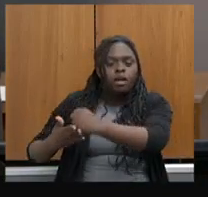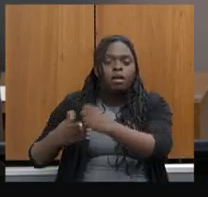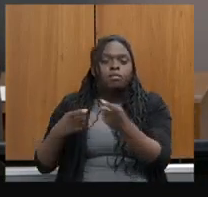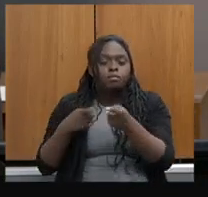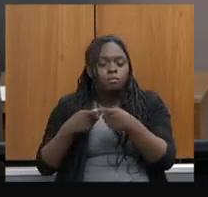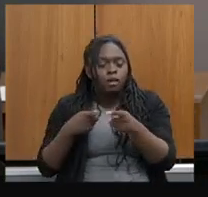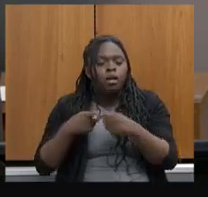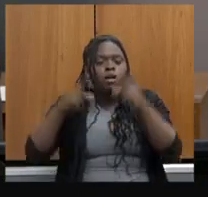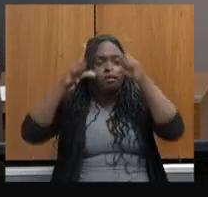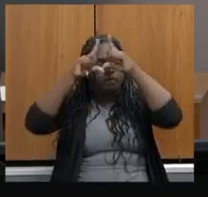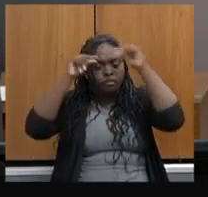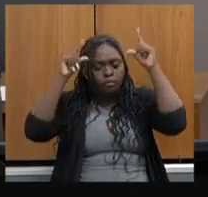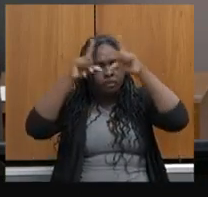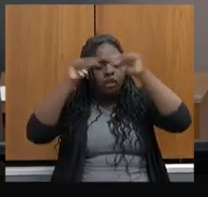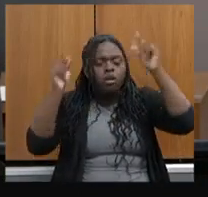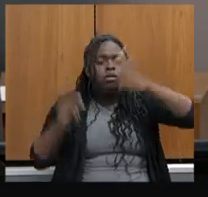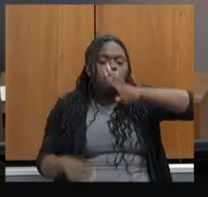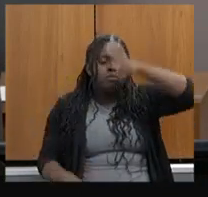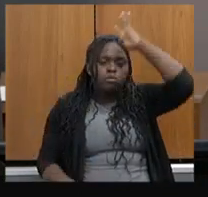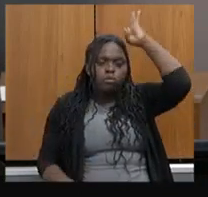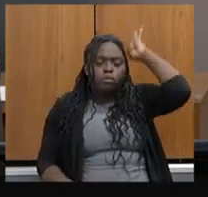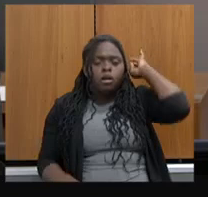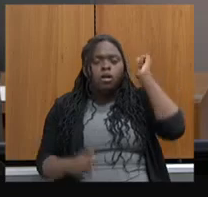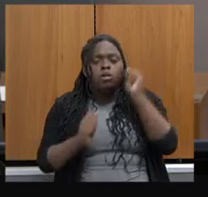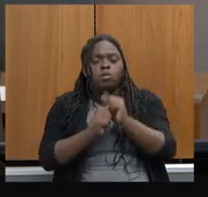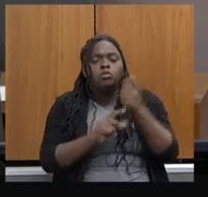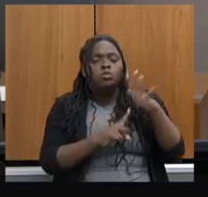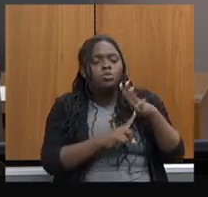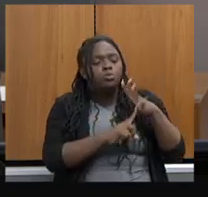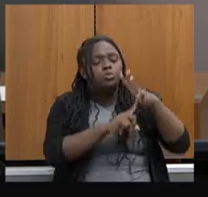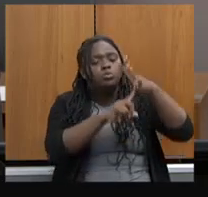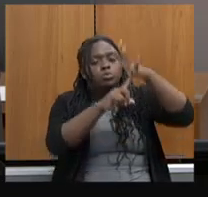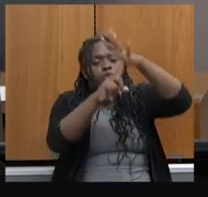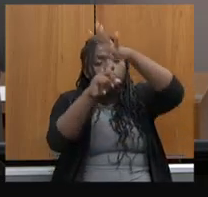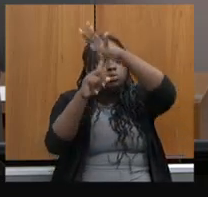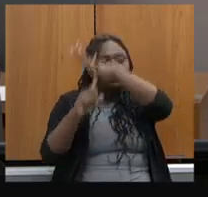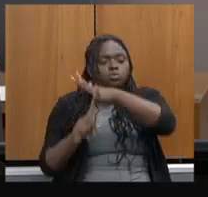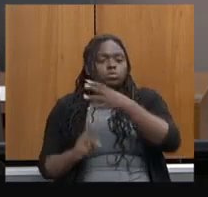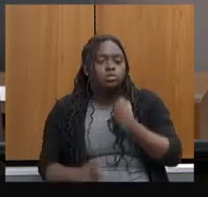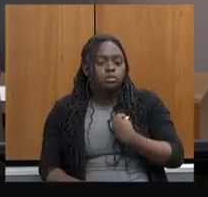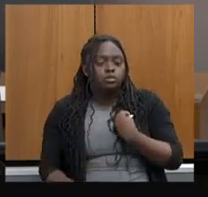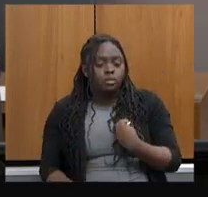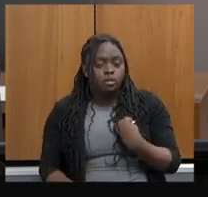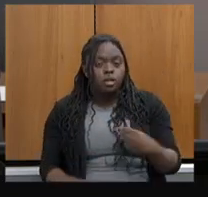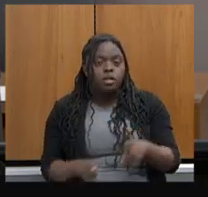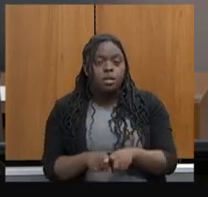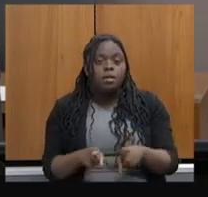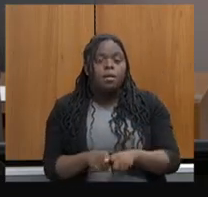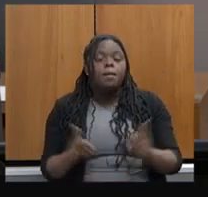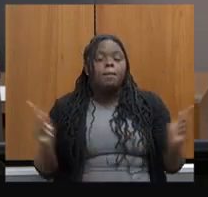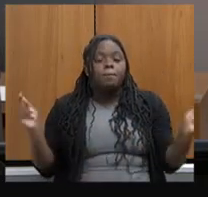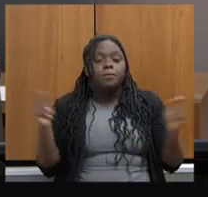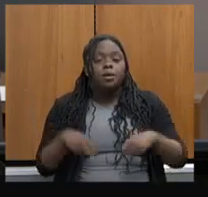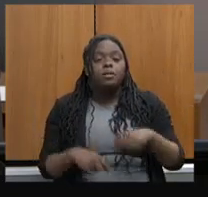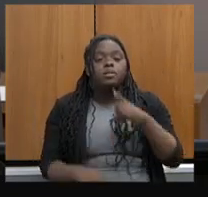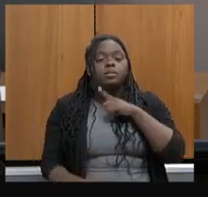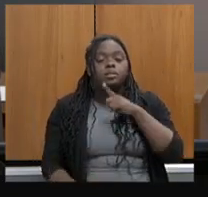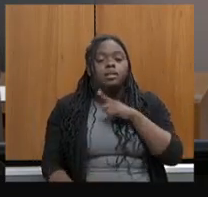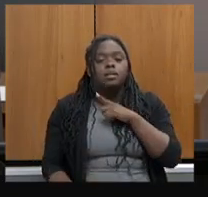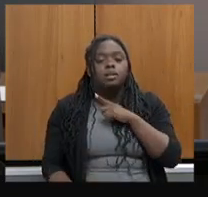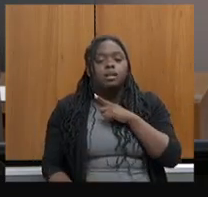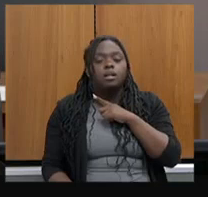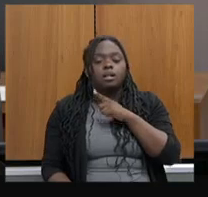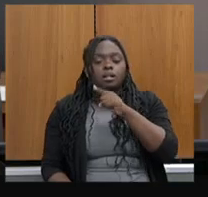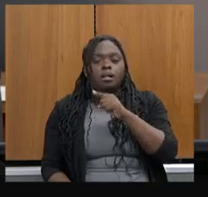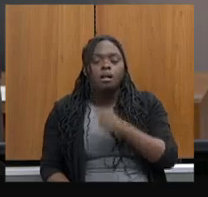médico enfermeiro bombeiro para um suporte aéreo avançado de vida podemos colocar lá em